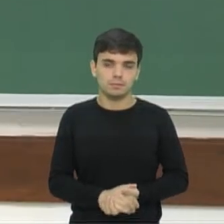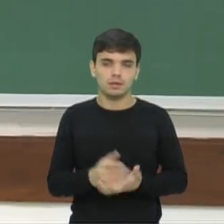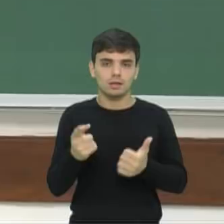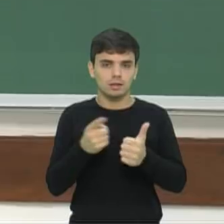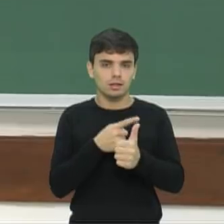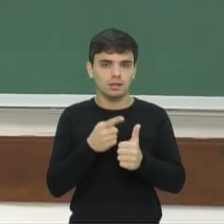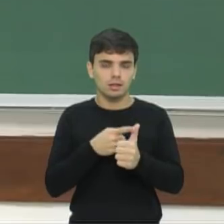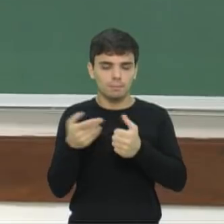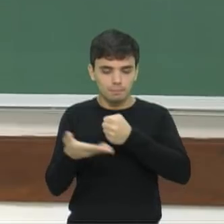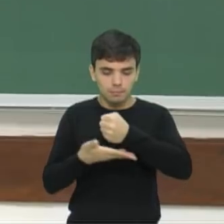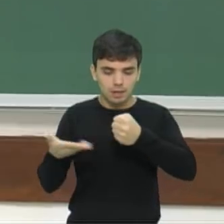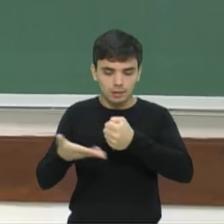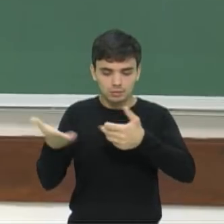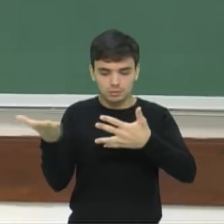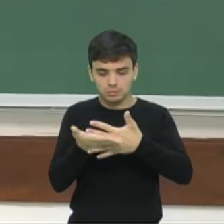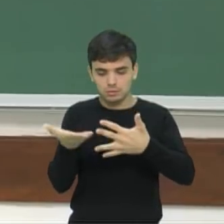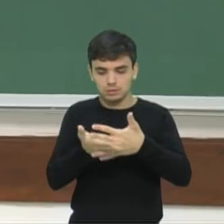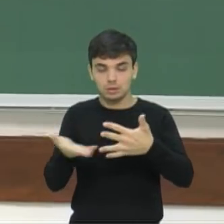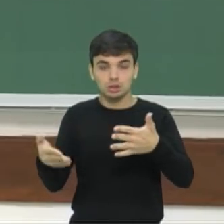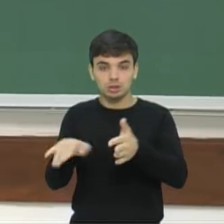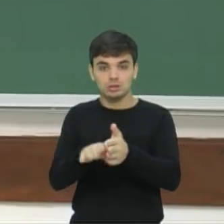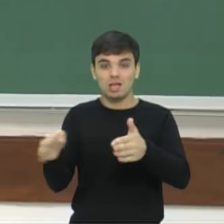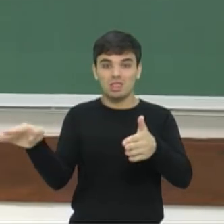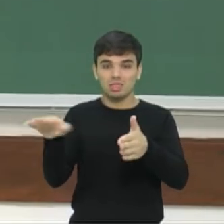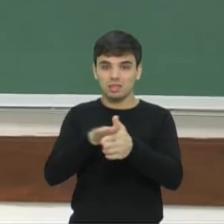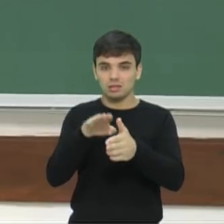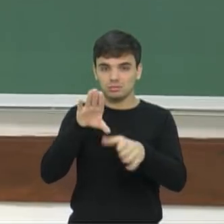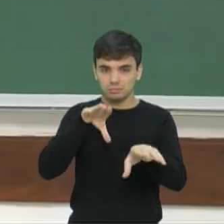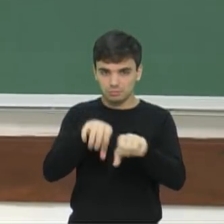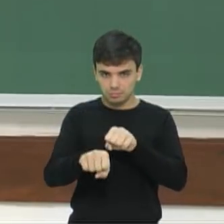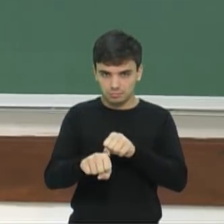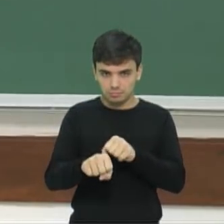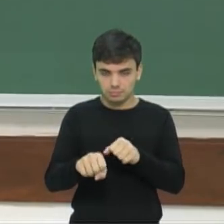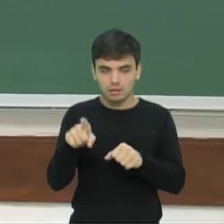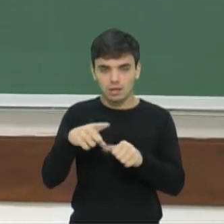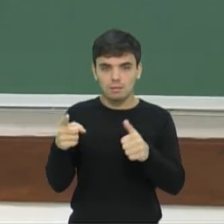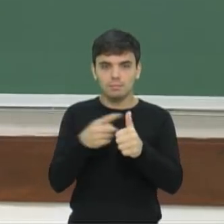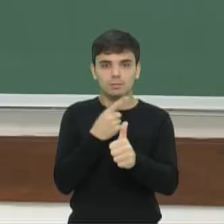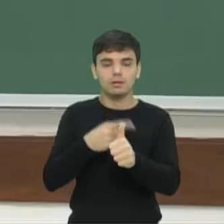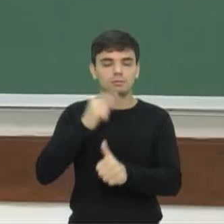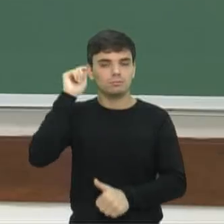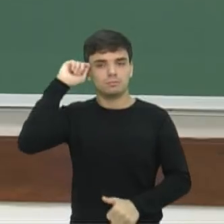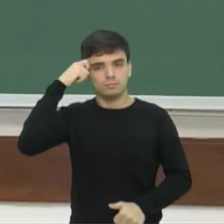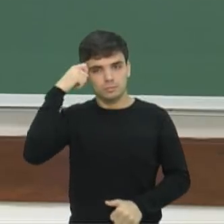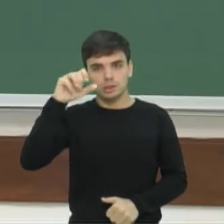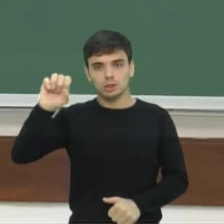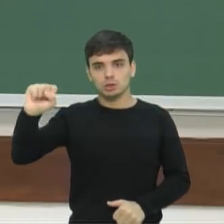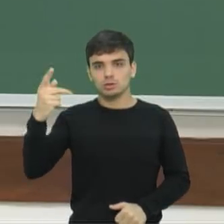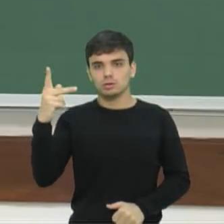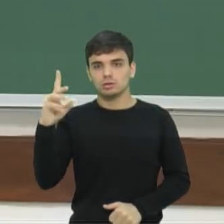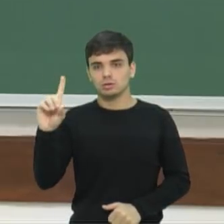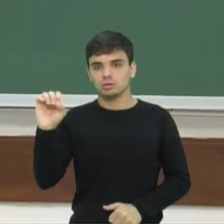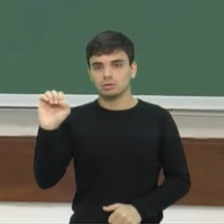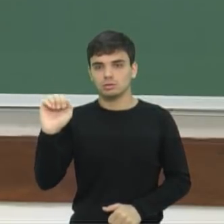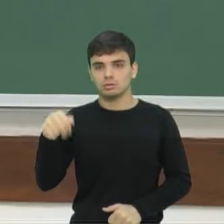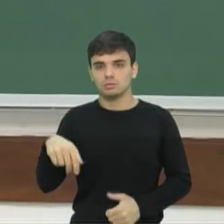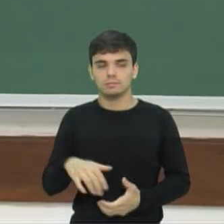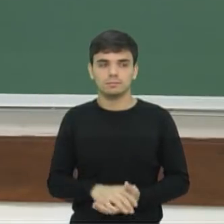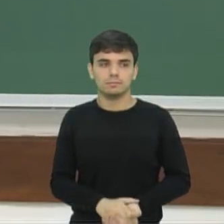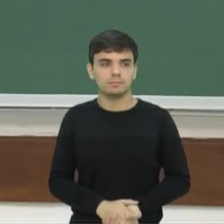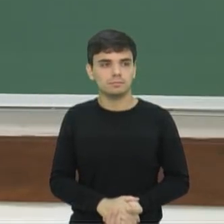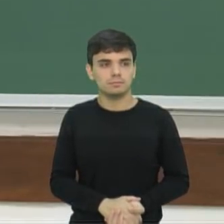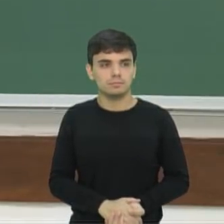as intermediárias, saiu da intermediária, chega na graduação. Então, a primeira delas é a preta, chamada de Shodan. Resposta correta, letra